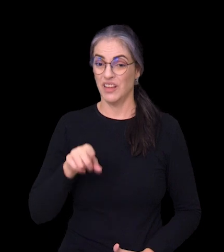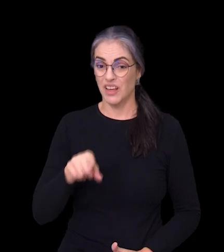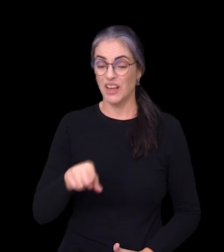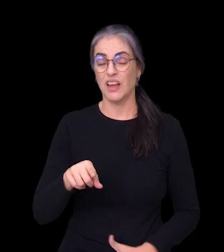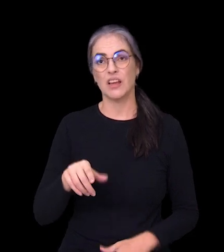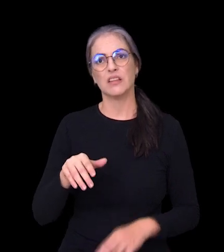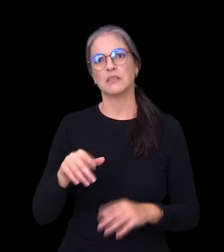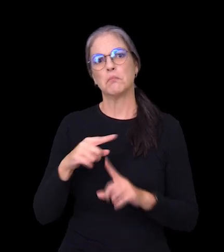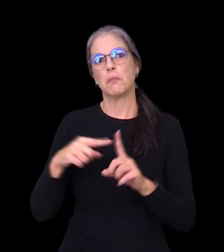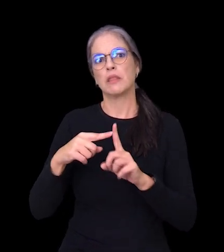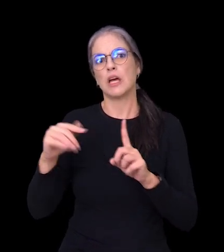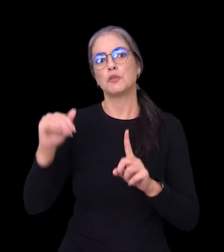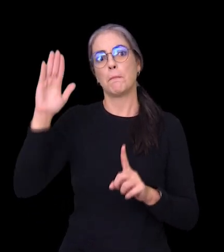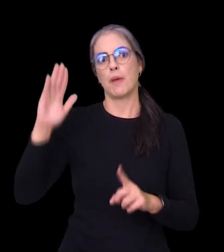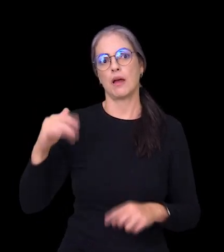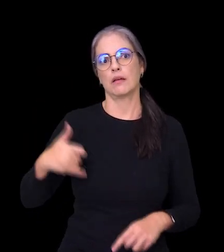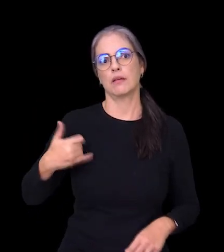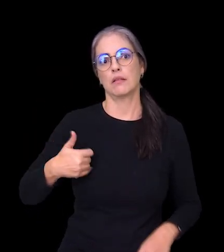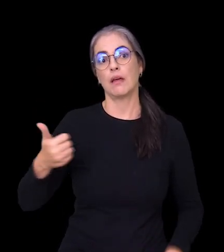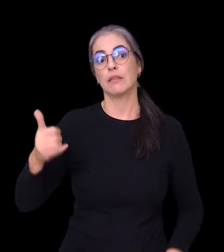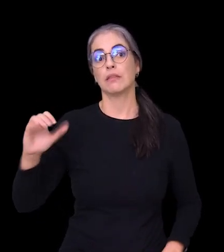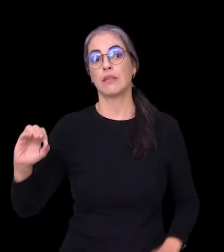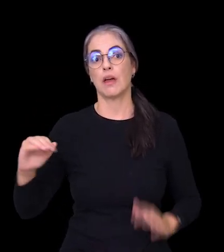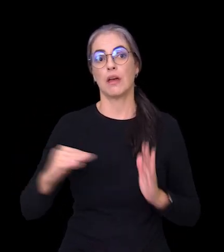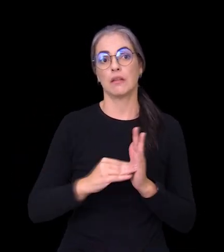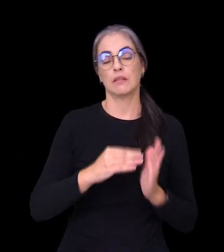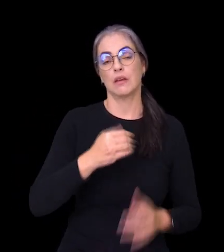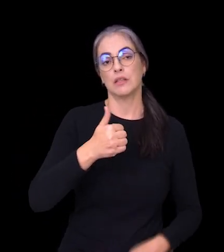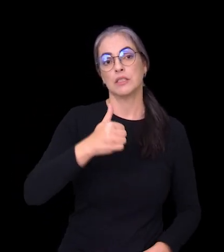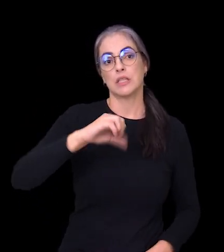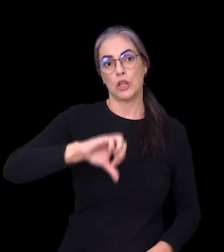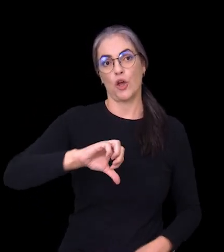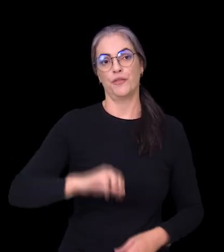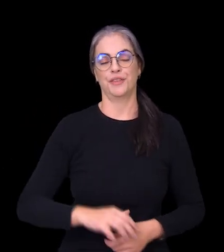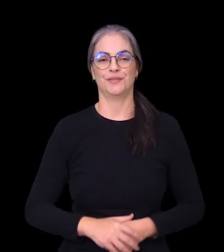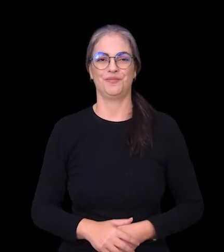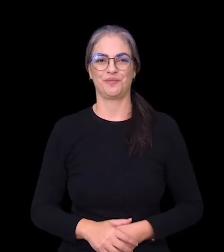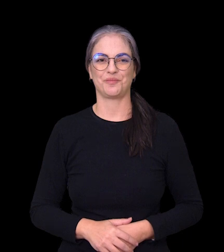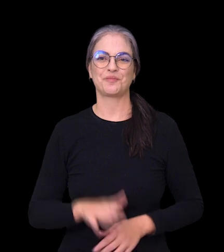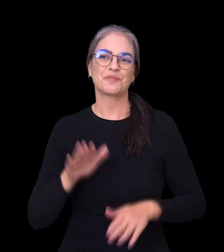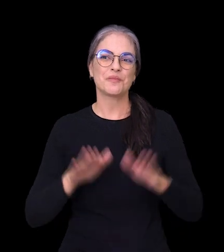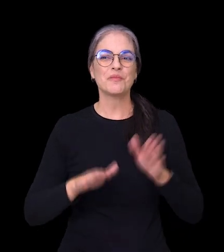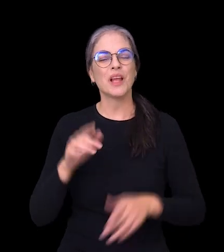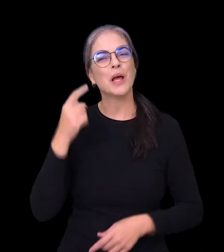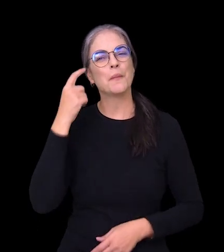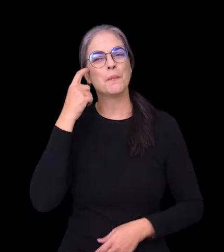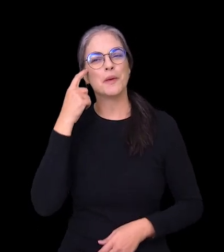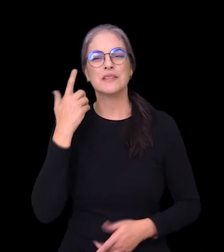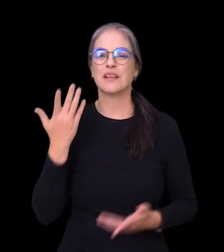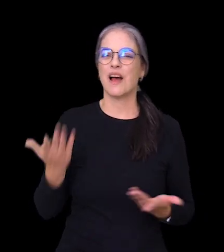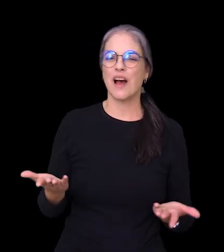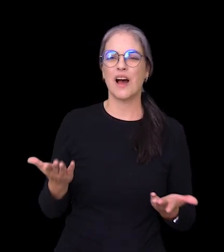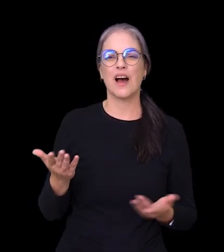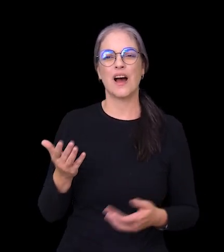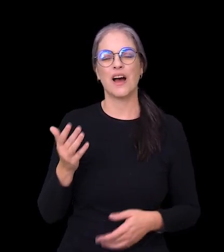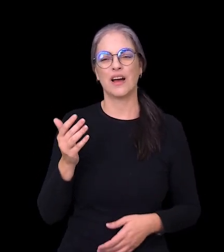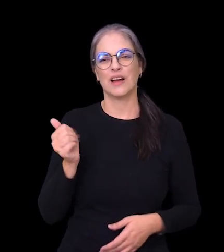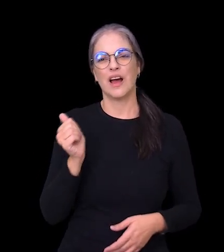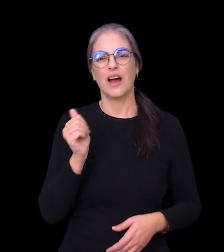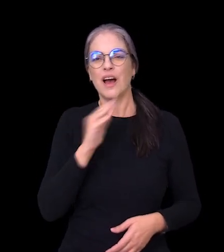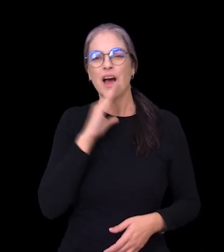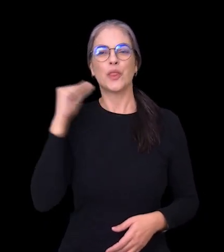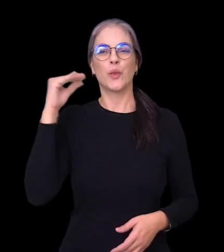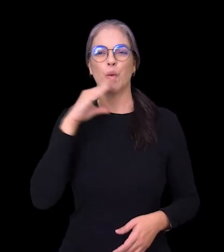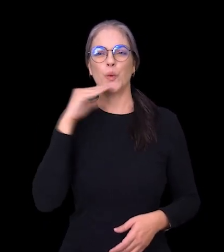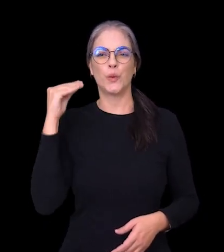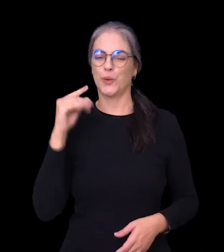metade aconteceram na faixa etária de 10 a 19 anos. Sim. Porque quando a gente pensa, às vezes vem uma visão adultocêntrica dos casos,